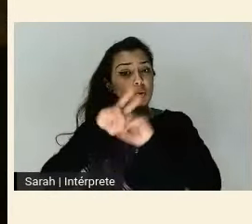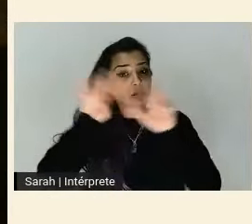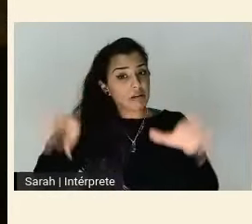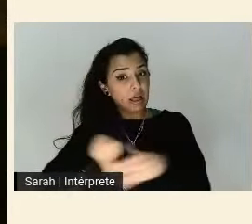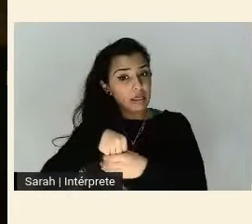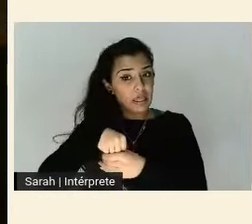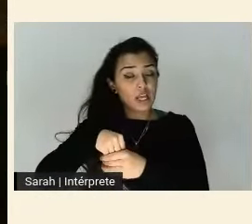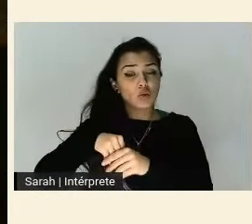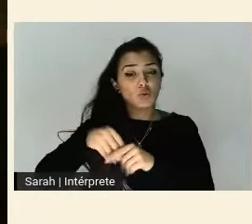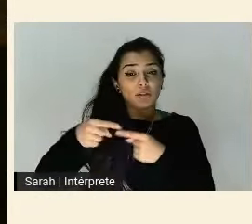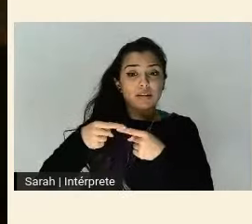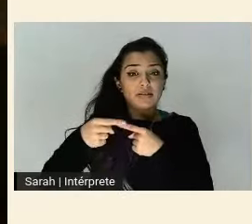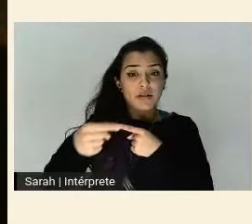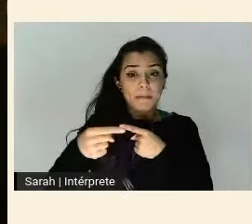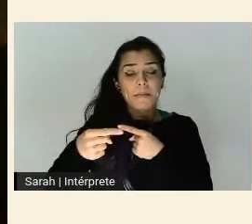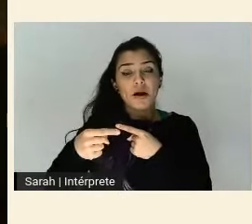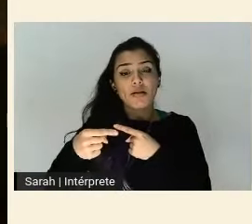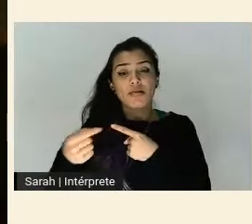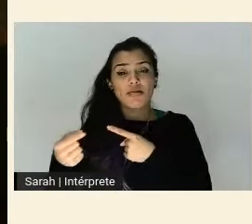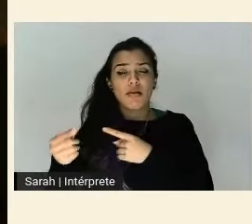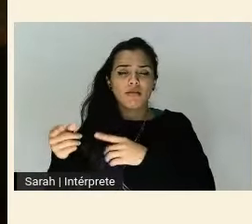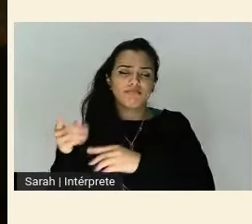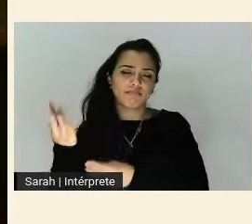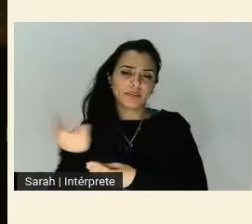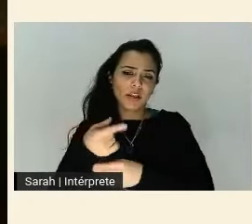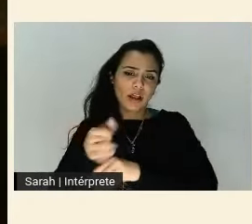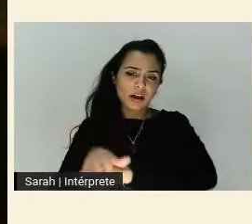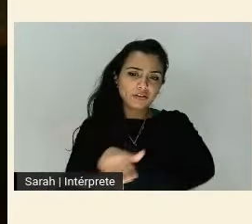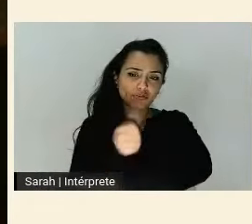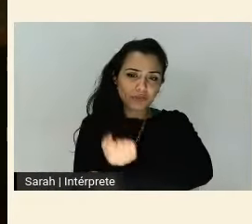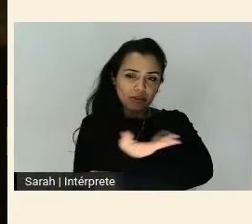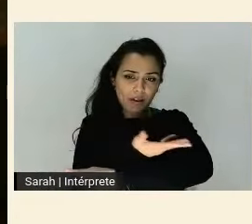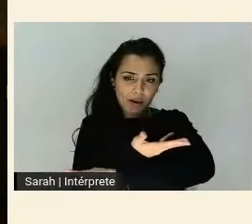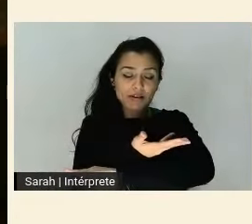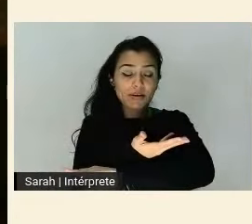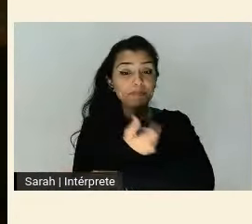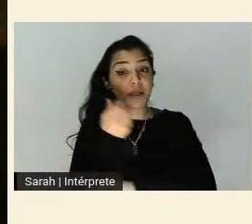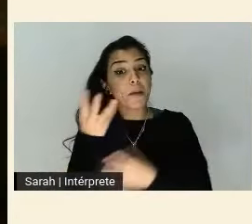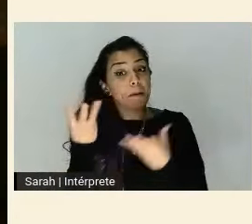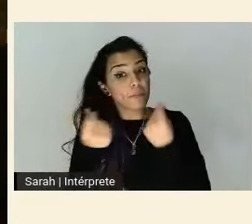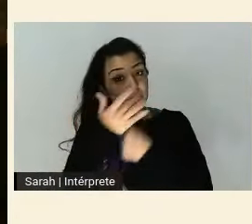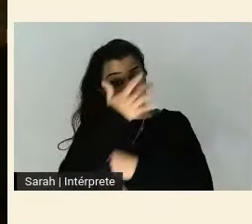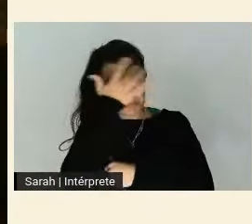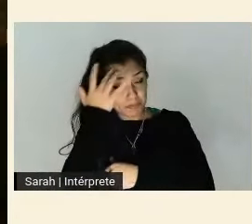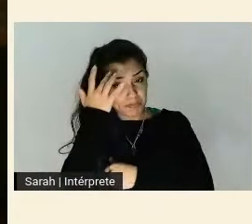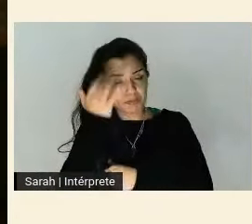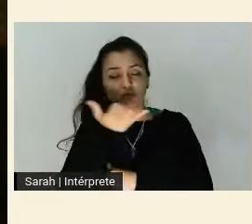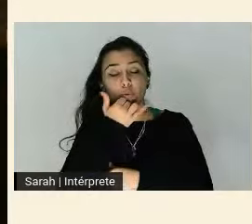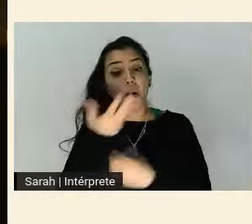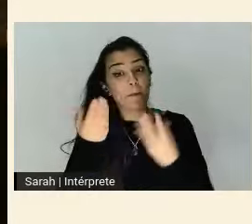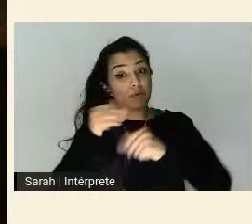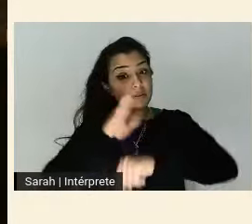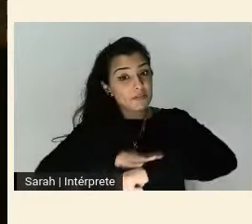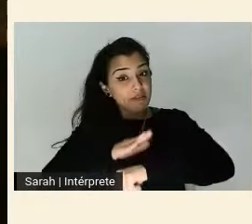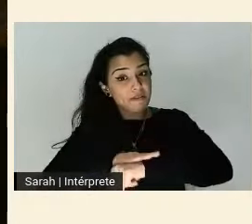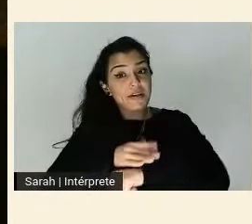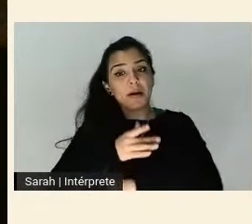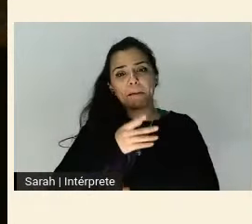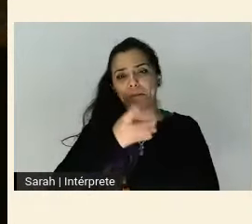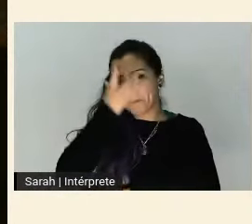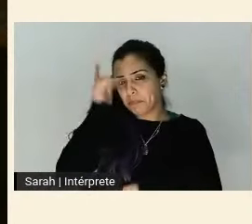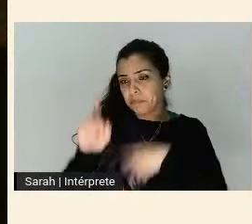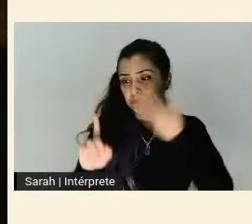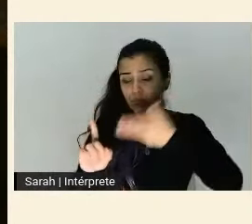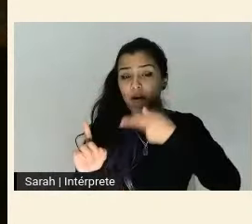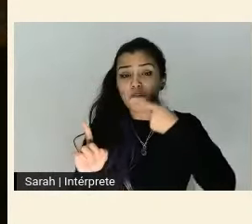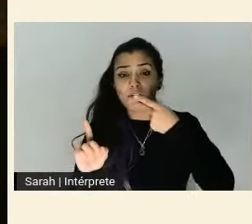Moderna. Muitas vezes o próprio Raul Bopp, nas suas entrevistas, dizia isso. Eu passei por participante muitas vezes da Semana